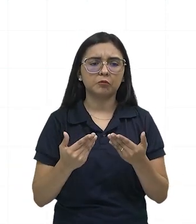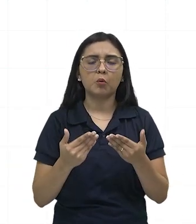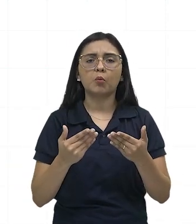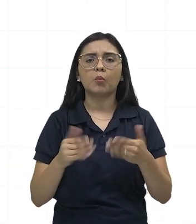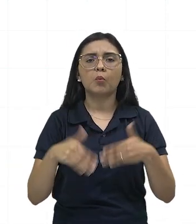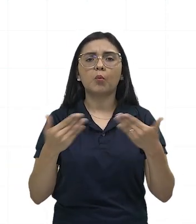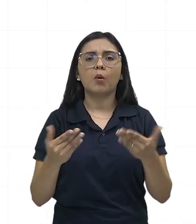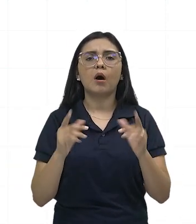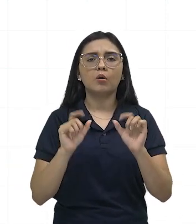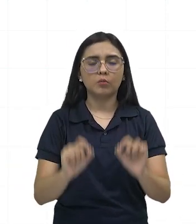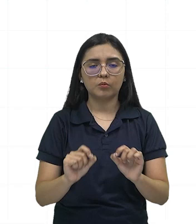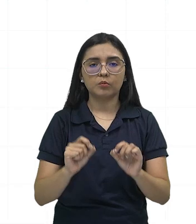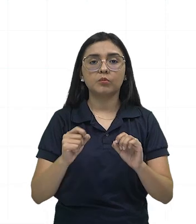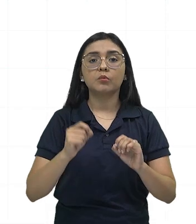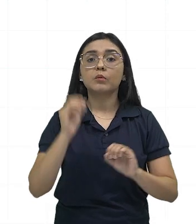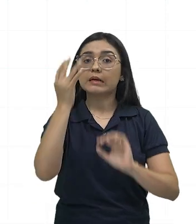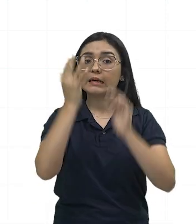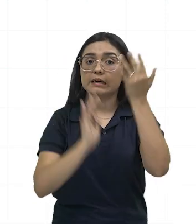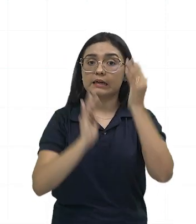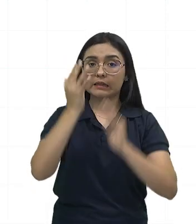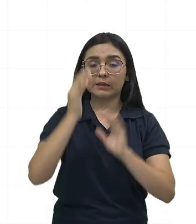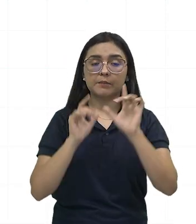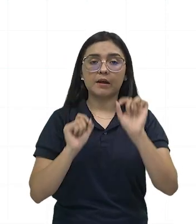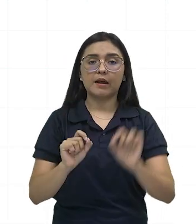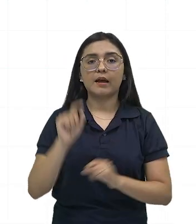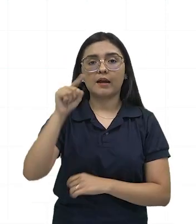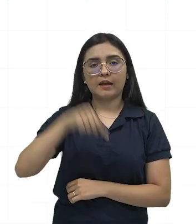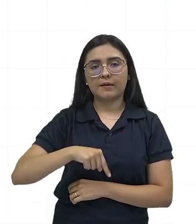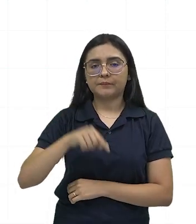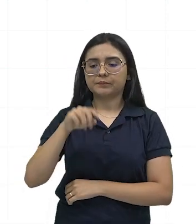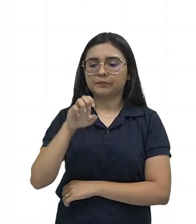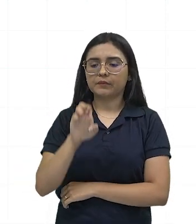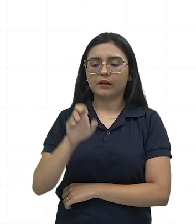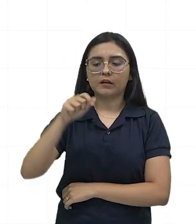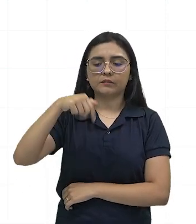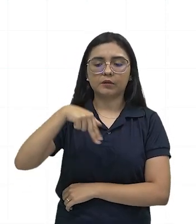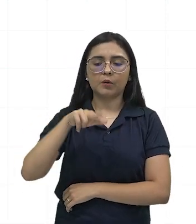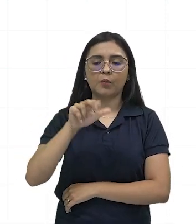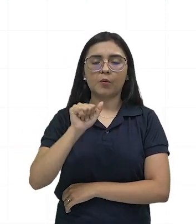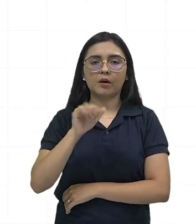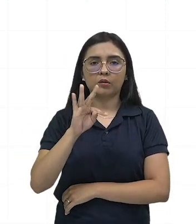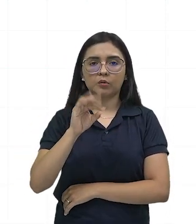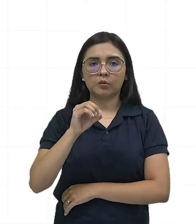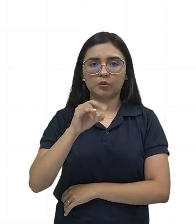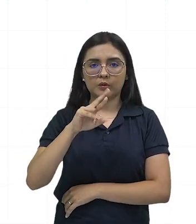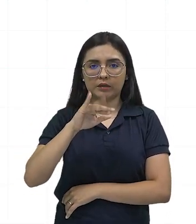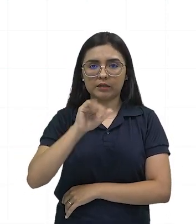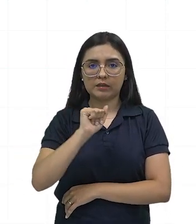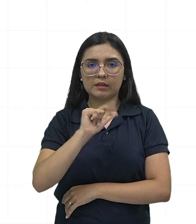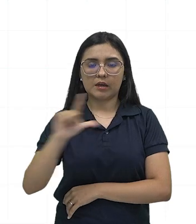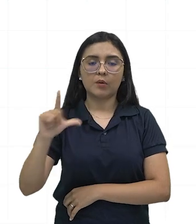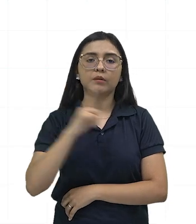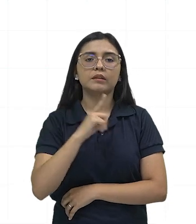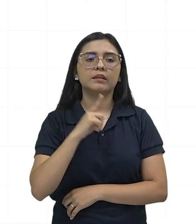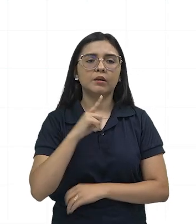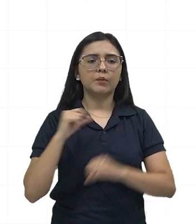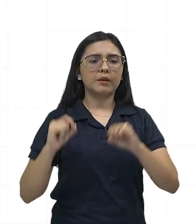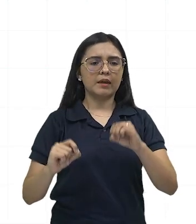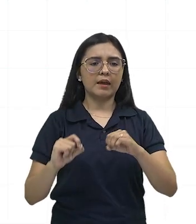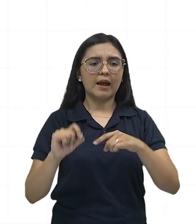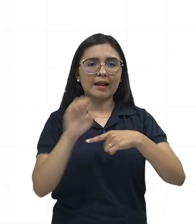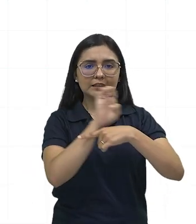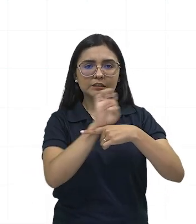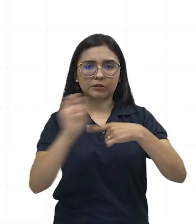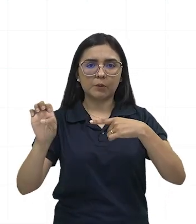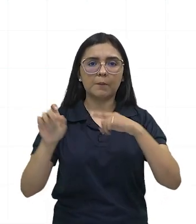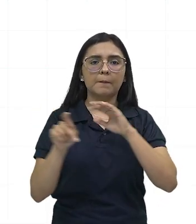né? O nosso clima, ele é equatorial, lembrando que nós temos a linha do Equador cortando a